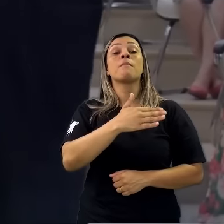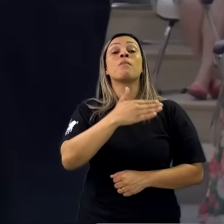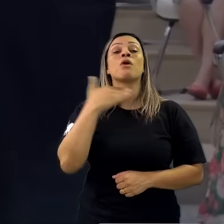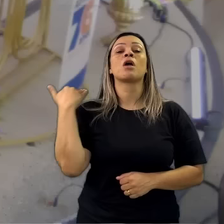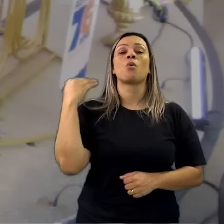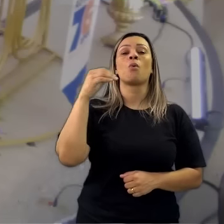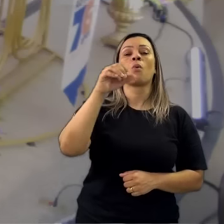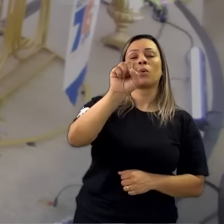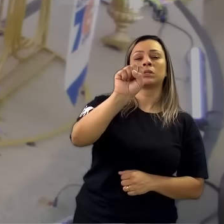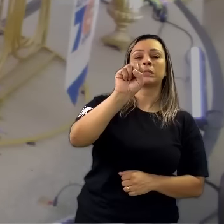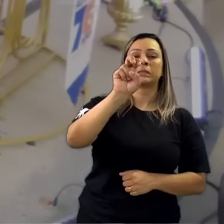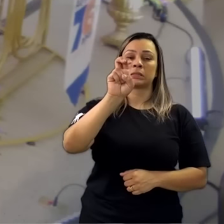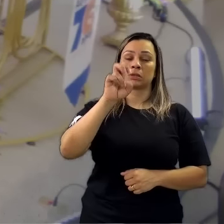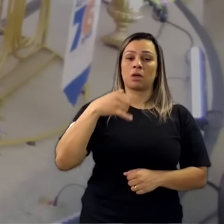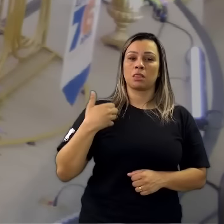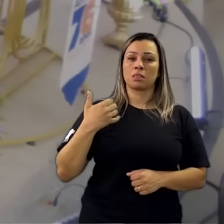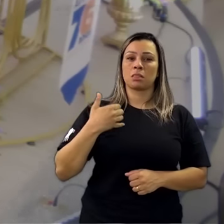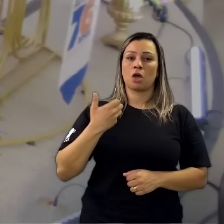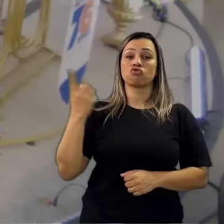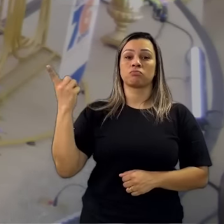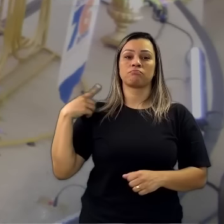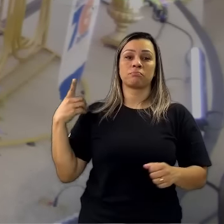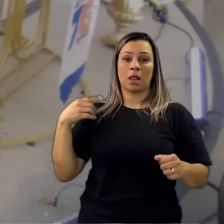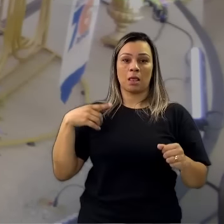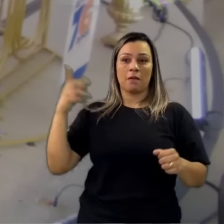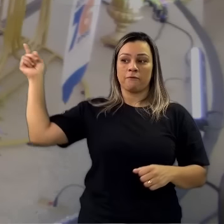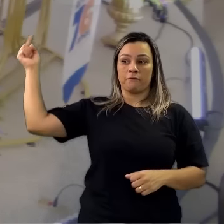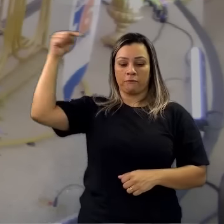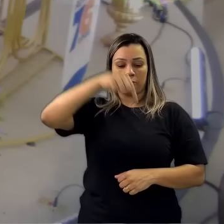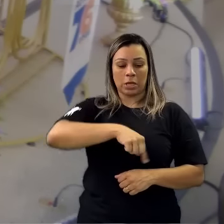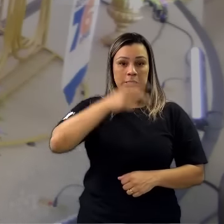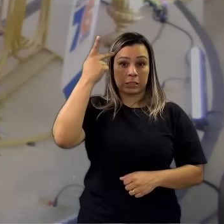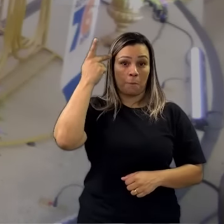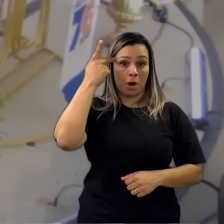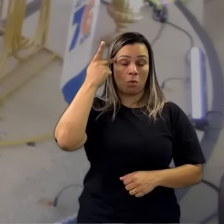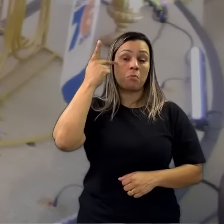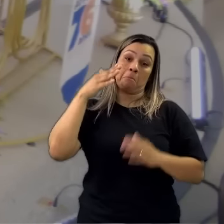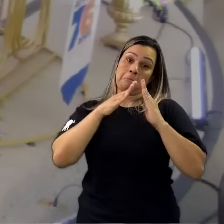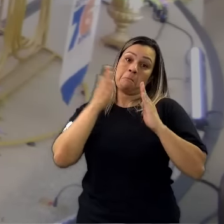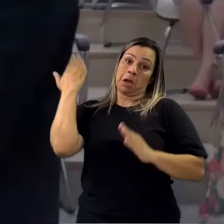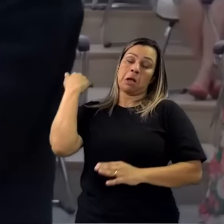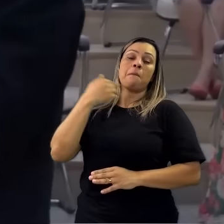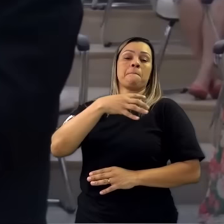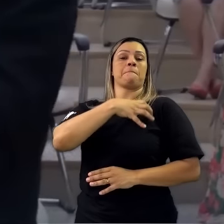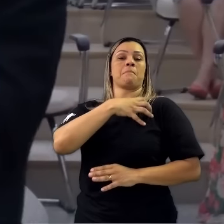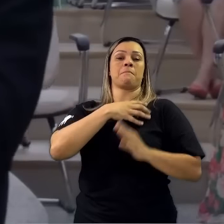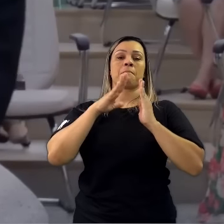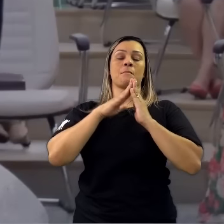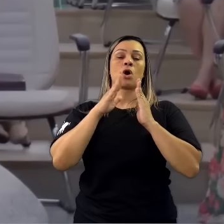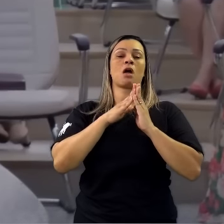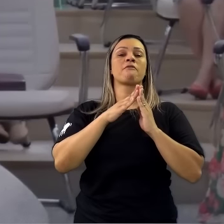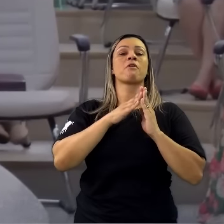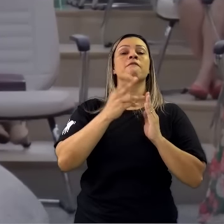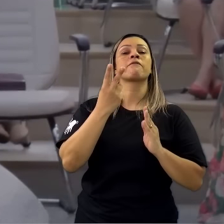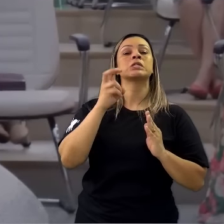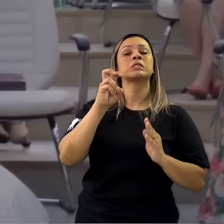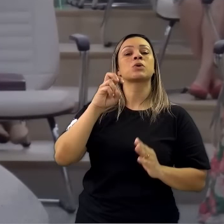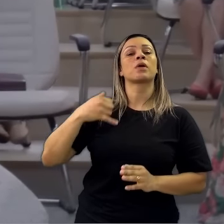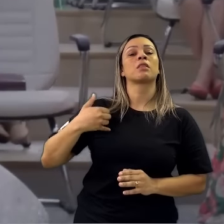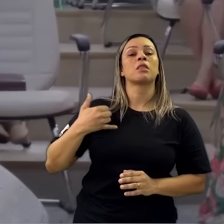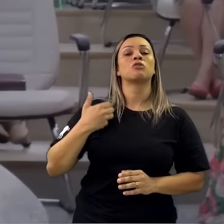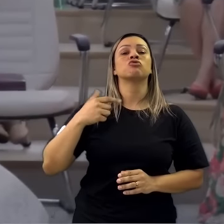eu disse chegou da Bahia com 24 com 25 entrou na igreja aceitou Jesus começou a frequentar o culto o pastor chamou ele